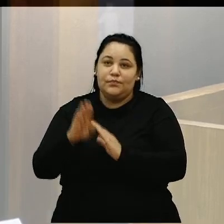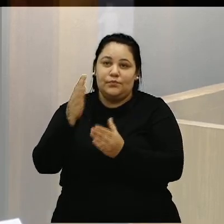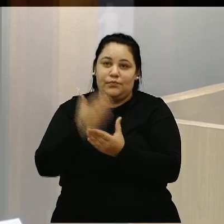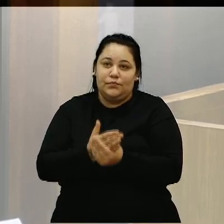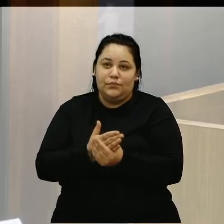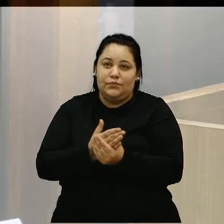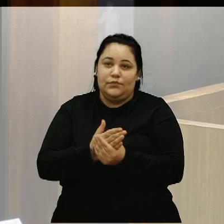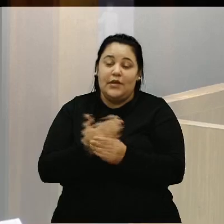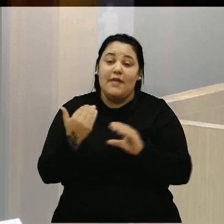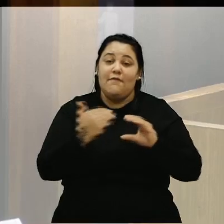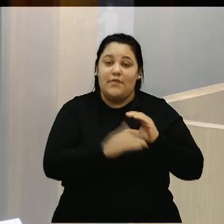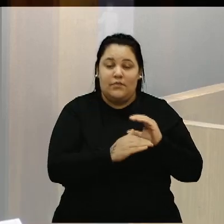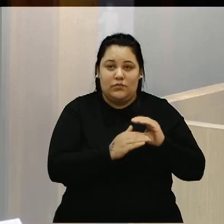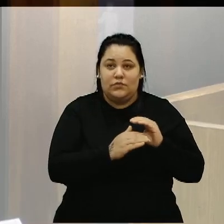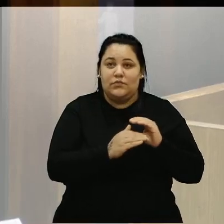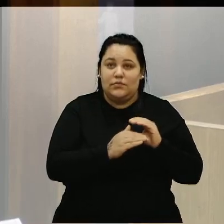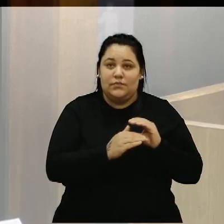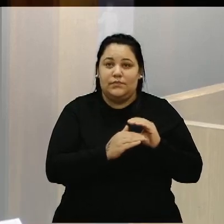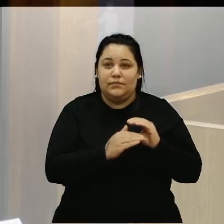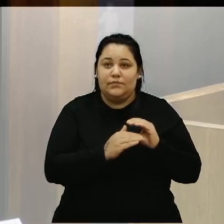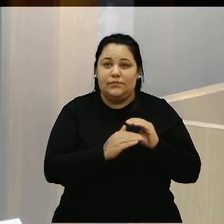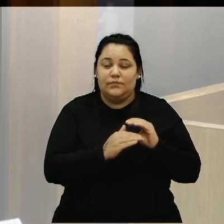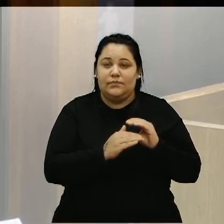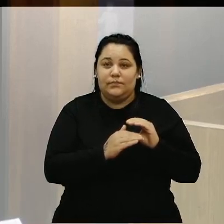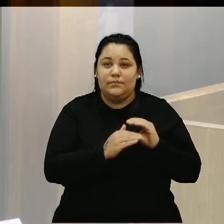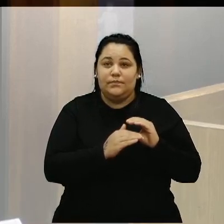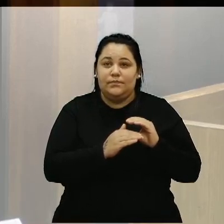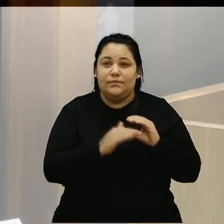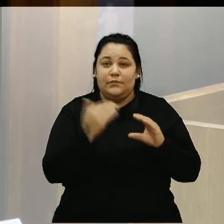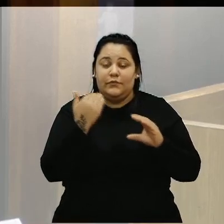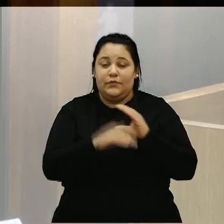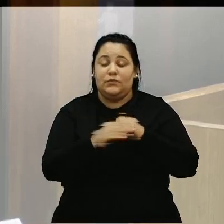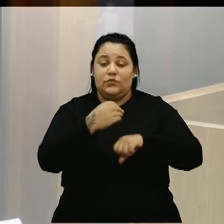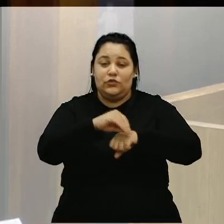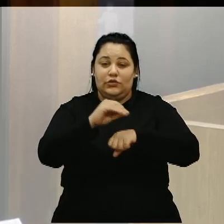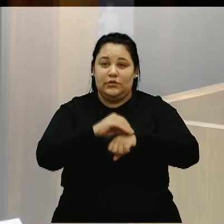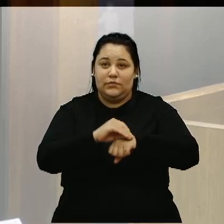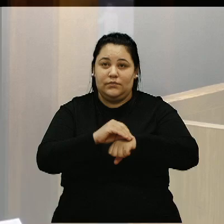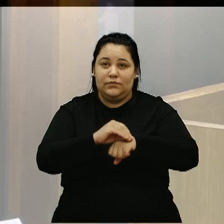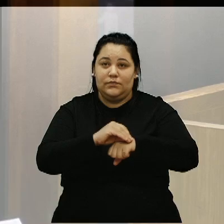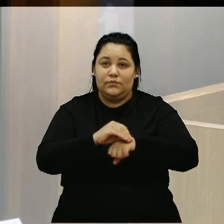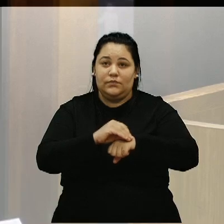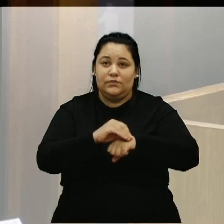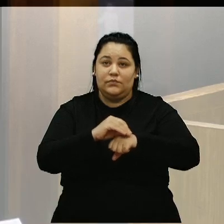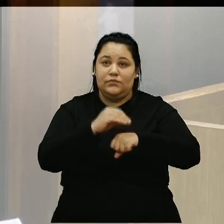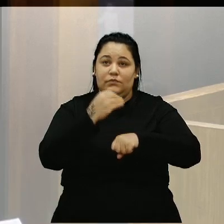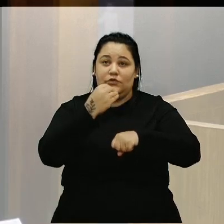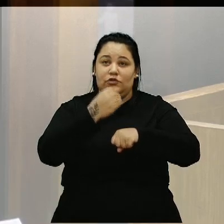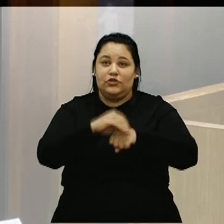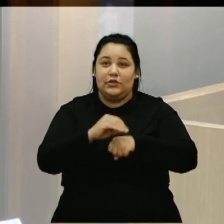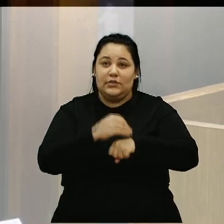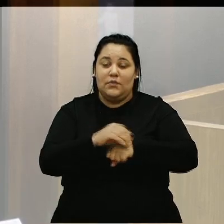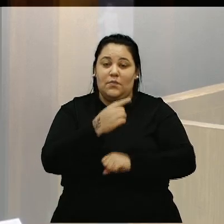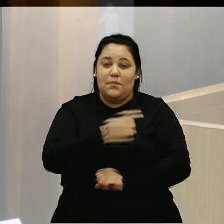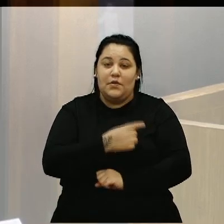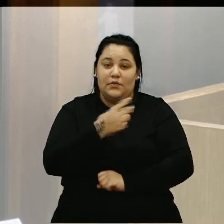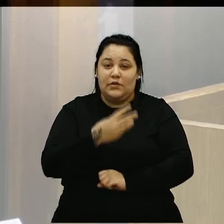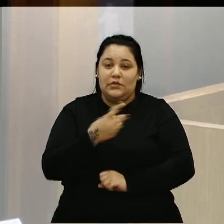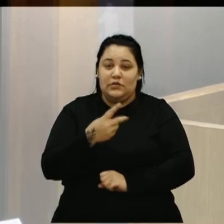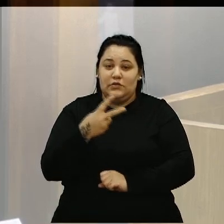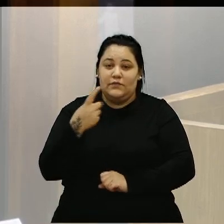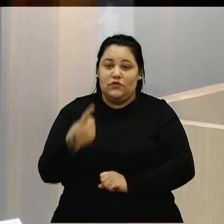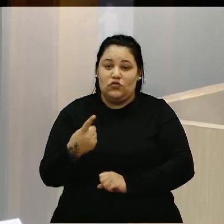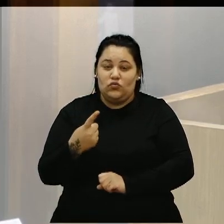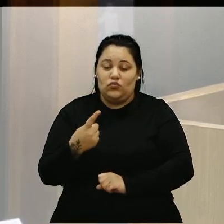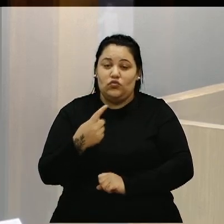e enviamos como indicação 1321